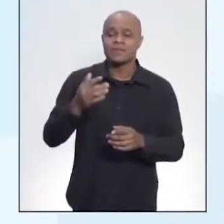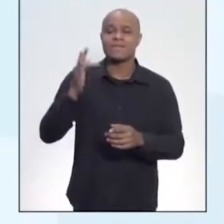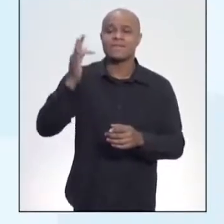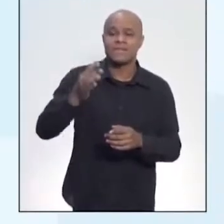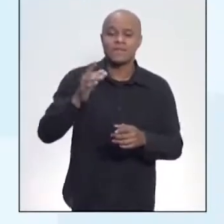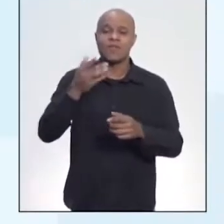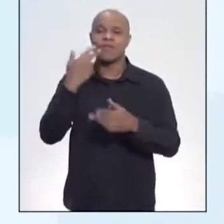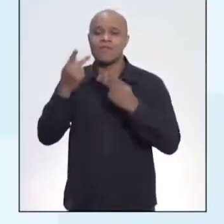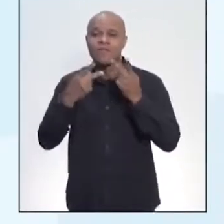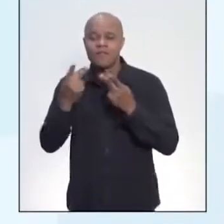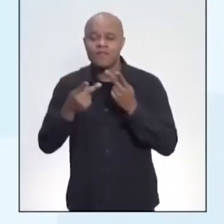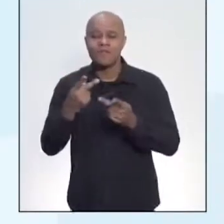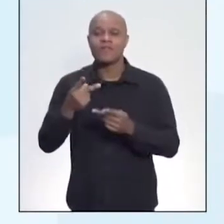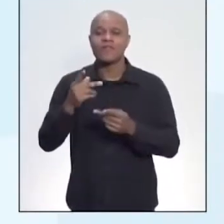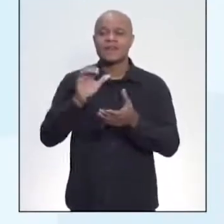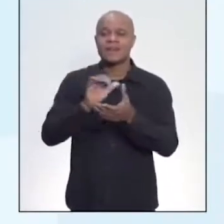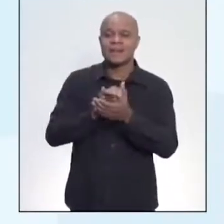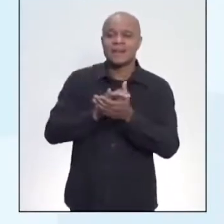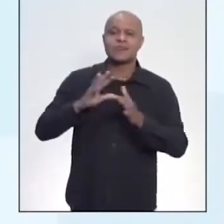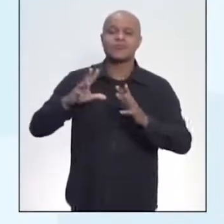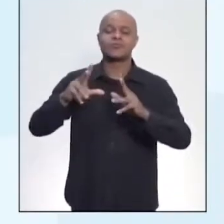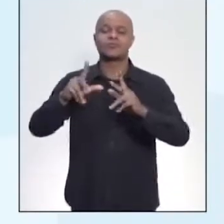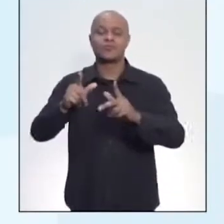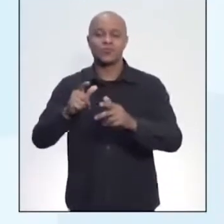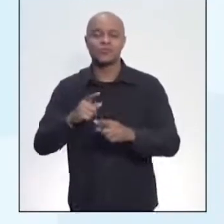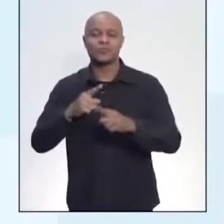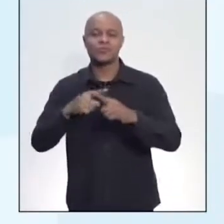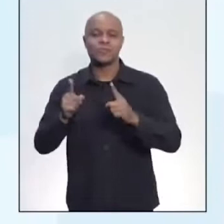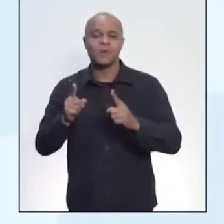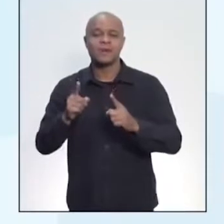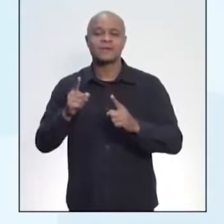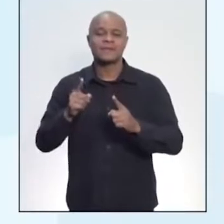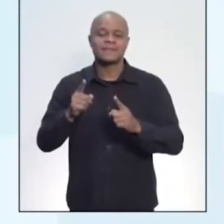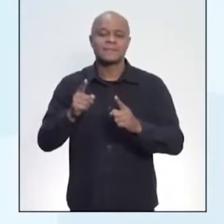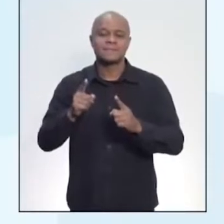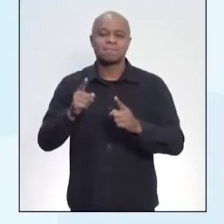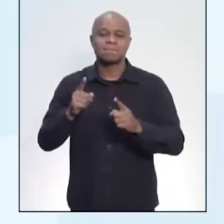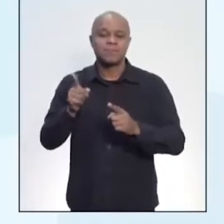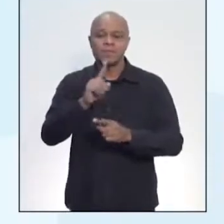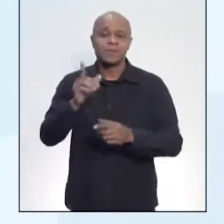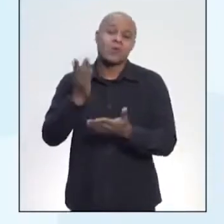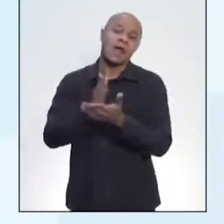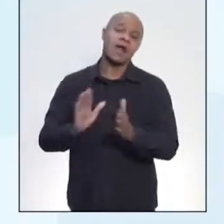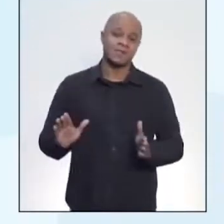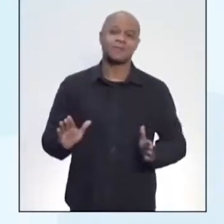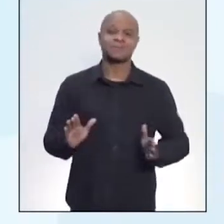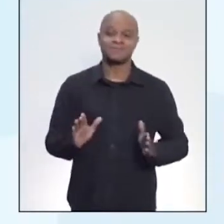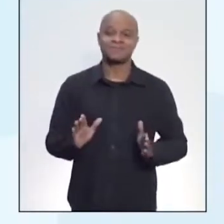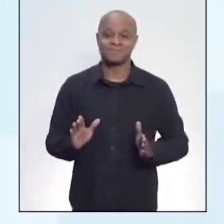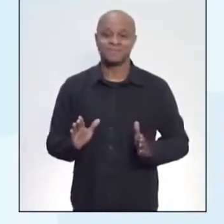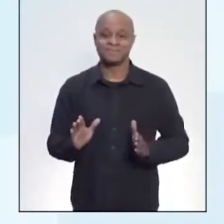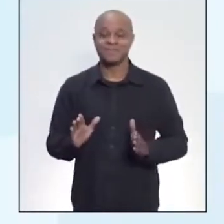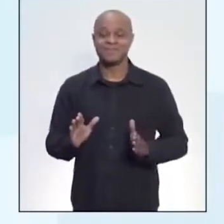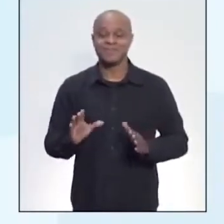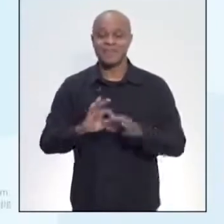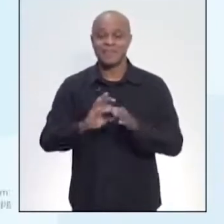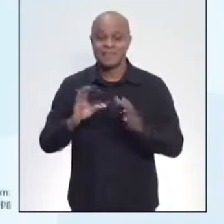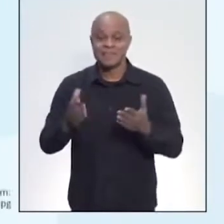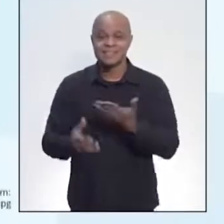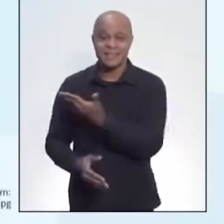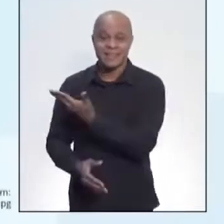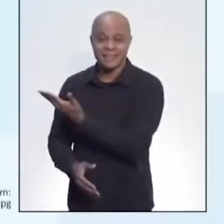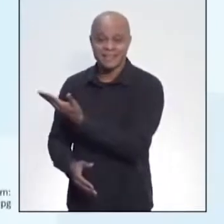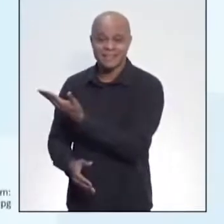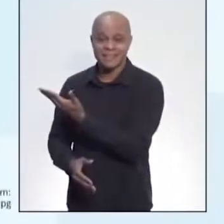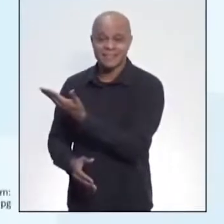dia e desfaz a noite e dá tempo de Ulisses voltar vou deixar aqui para vocês também